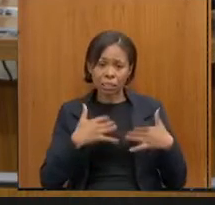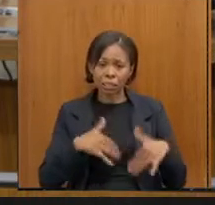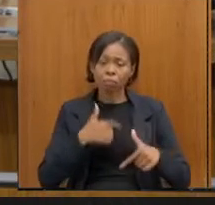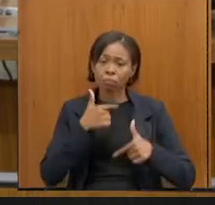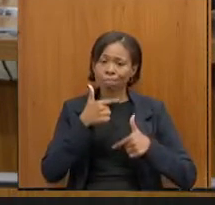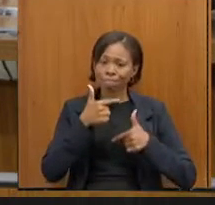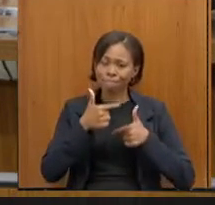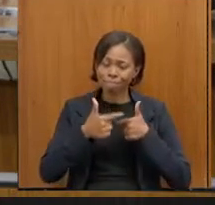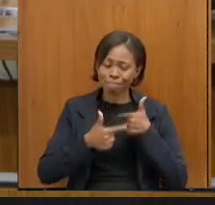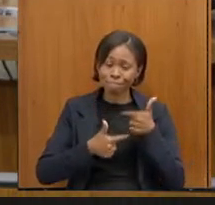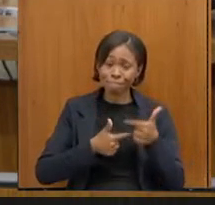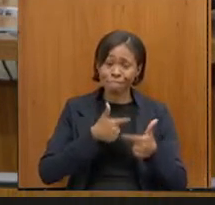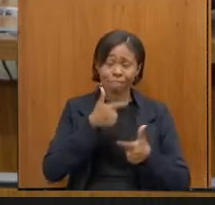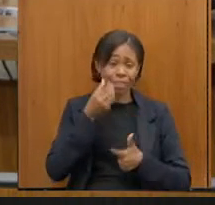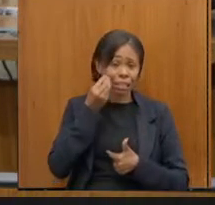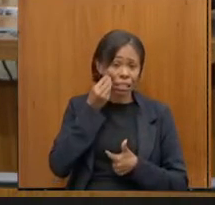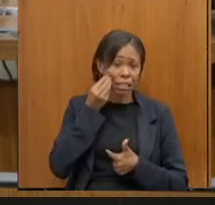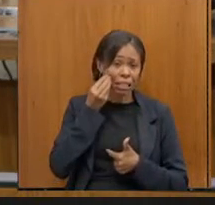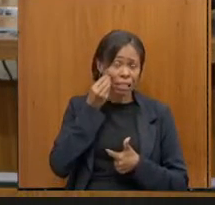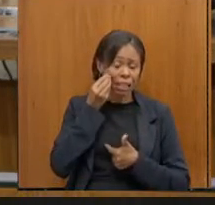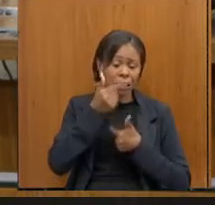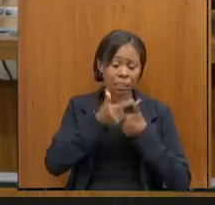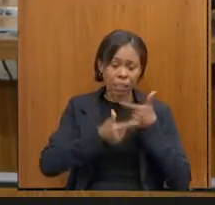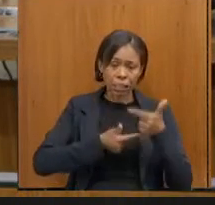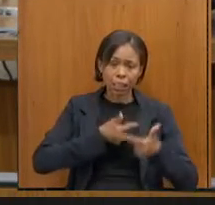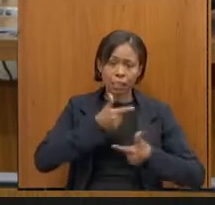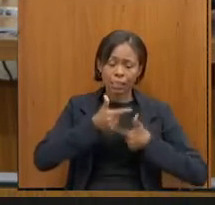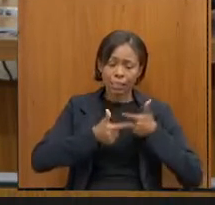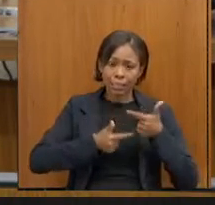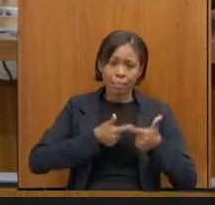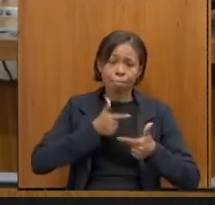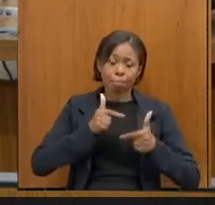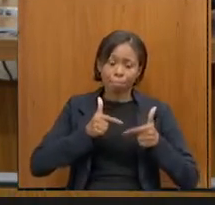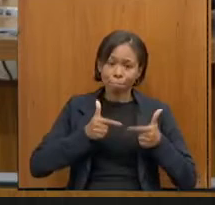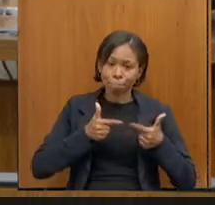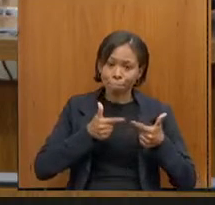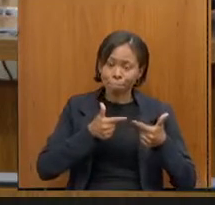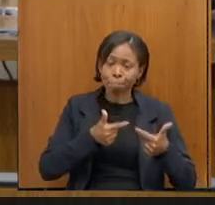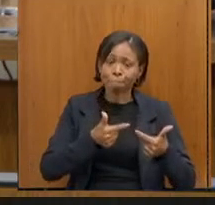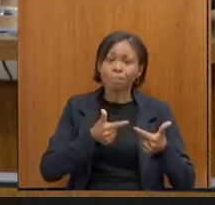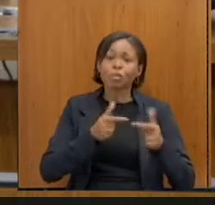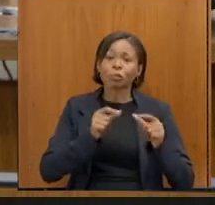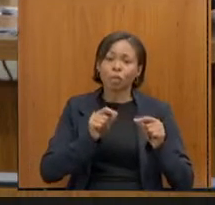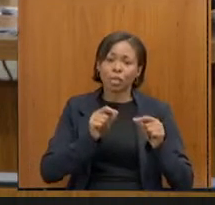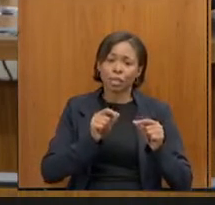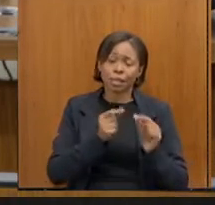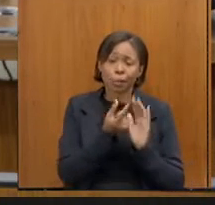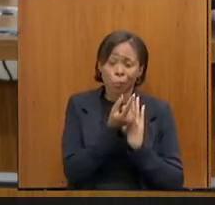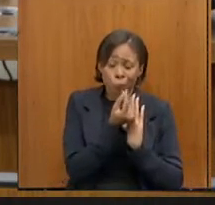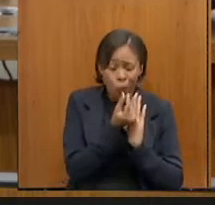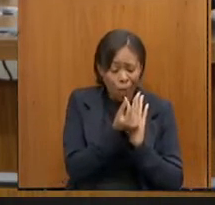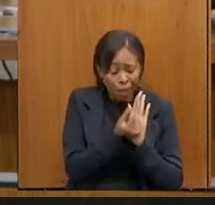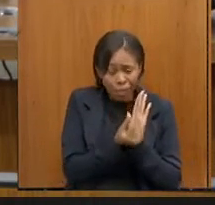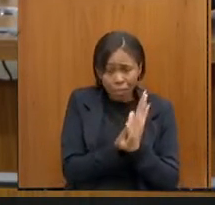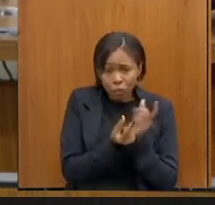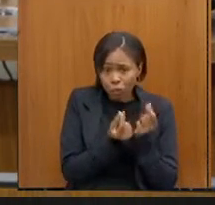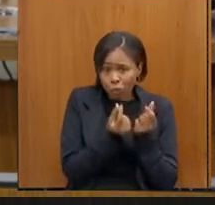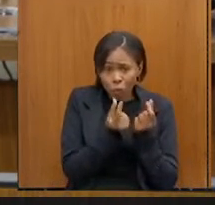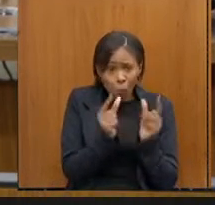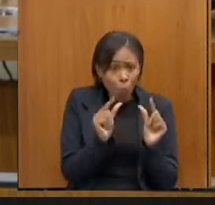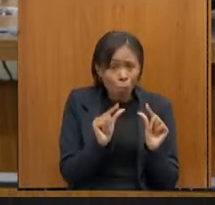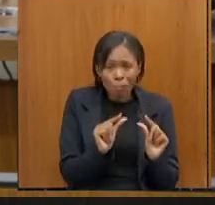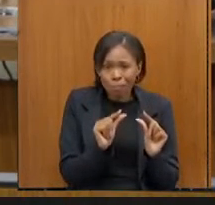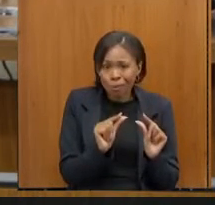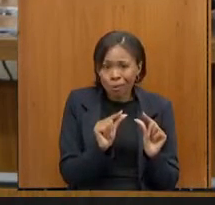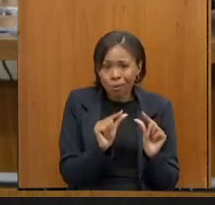muita é em com muito empenho para que a gente possa dos parcos recursos que temos priorizar